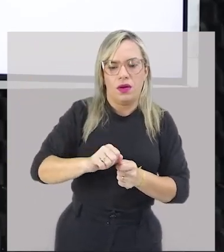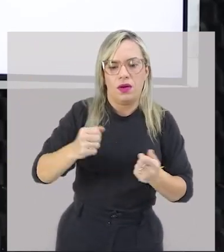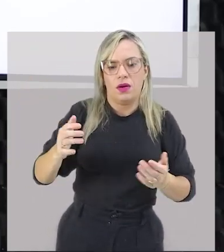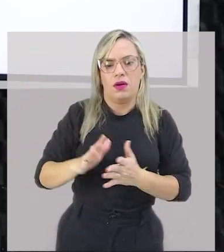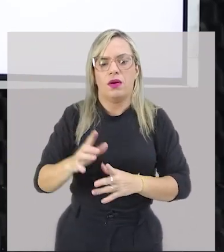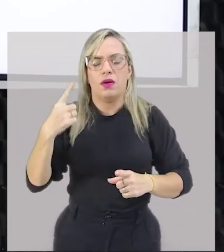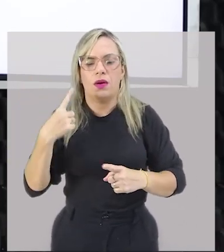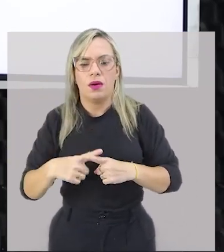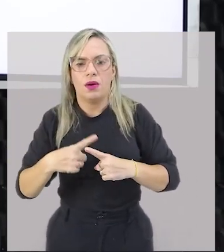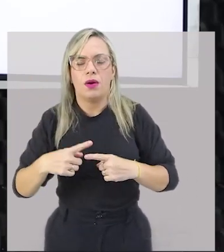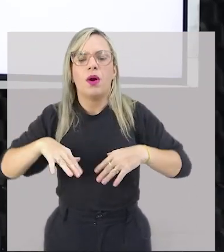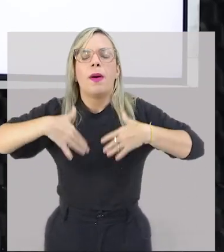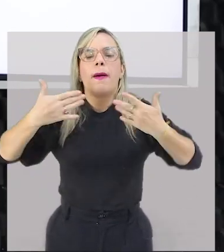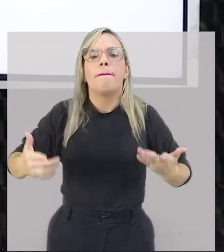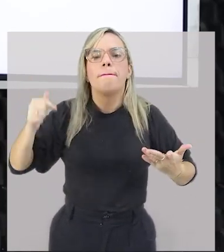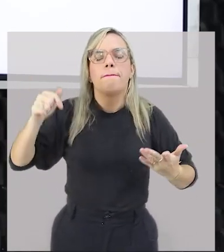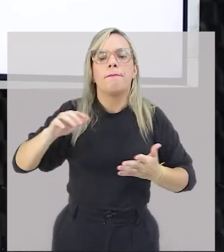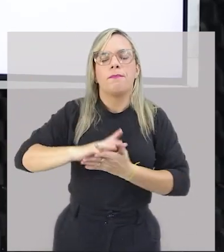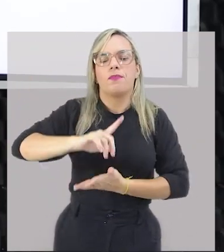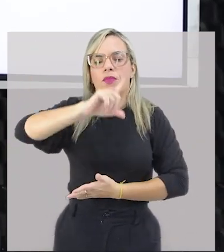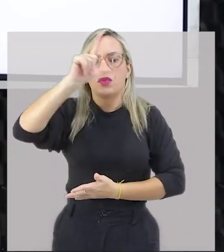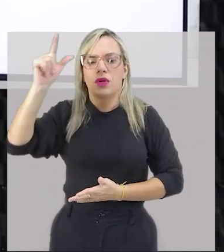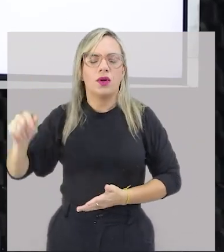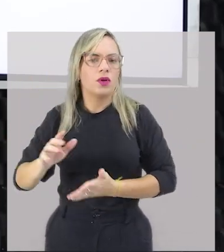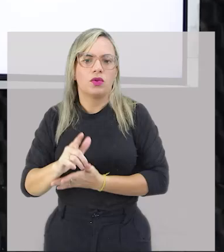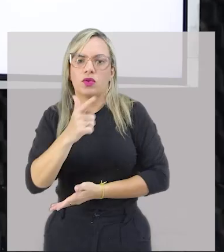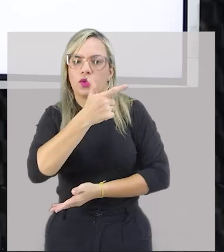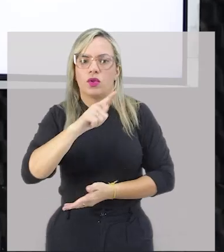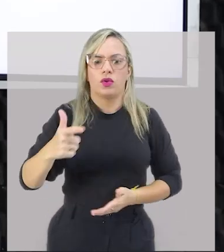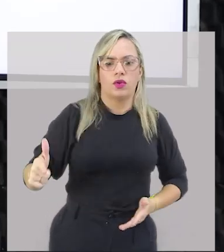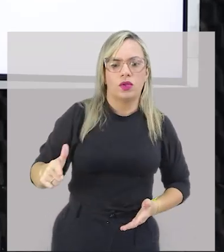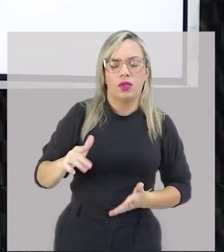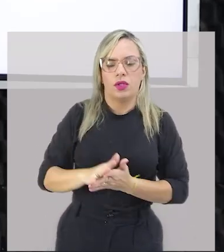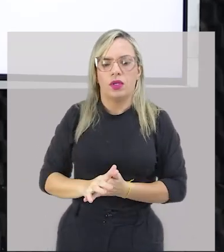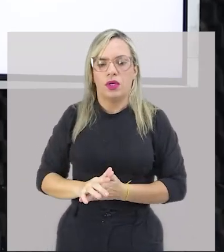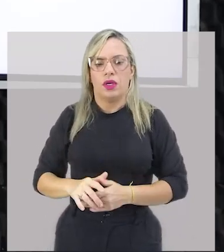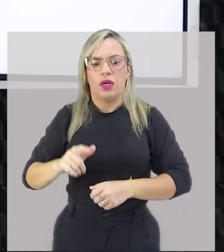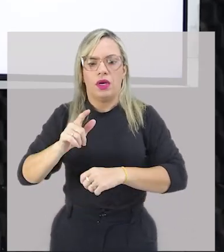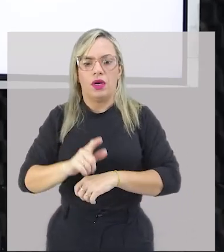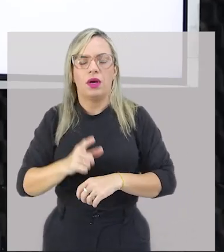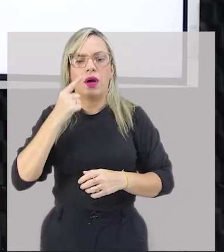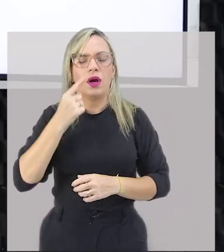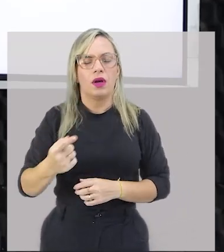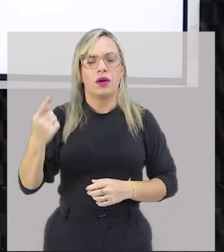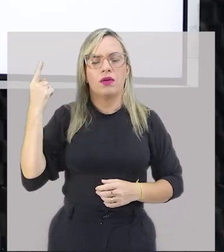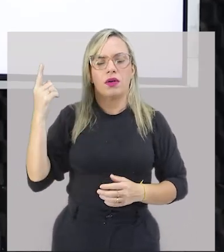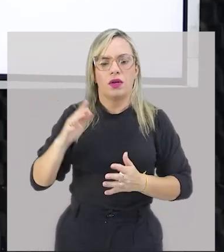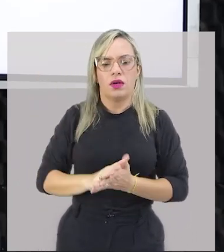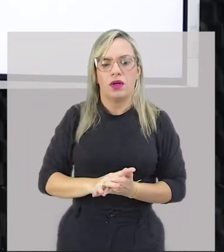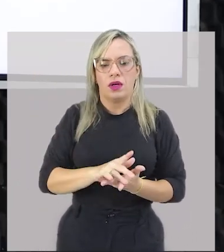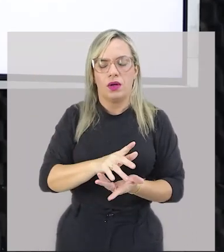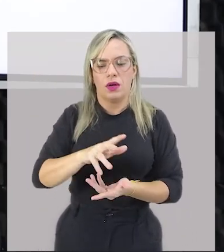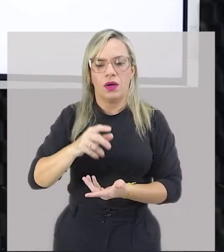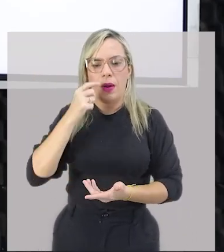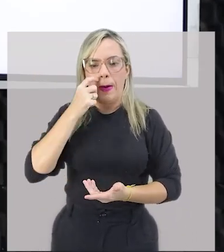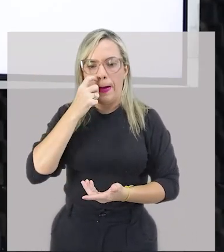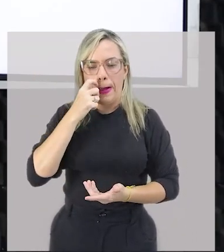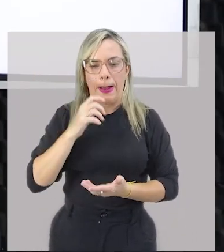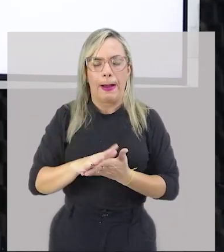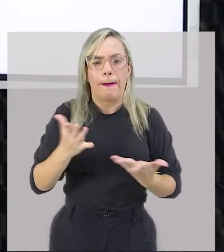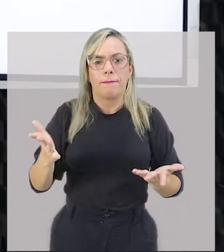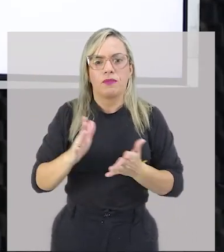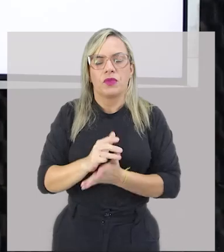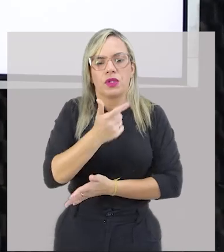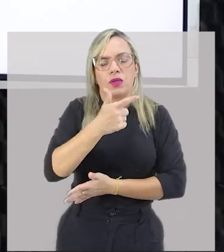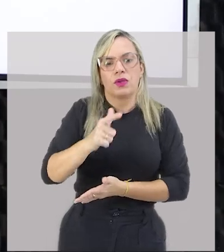por que lá na Lua? Porque a Lua não tem atmosfera, tá? Então, na Lua não